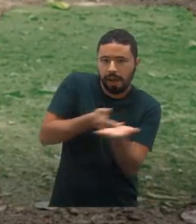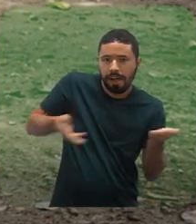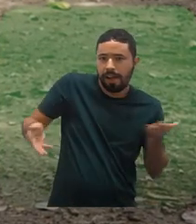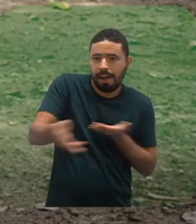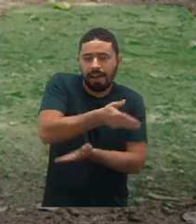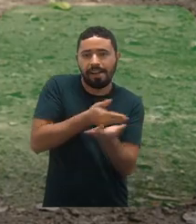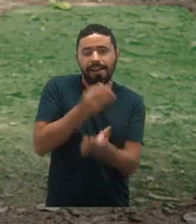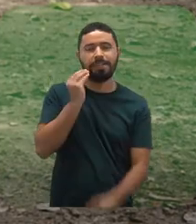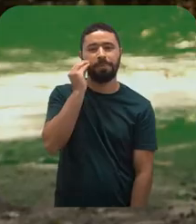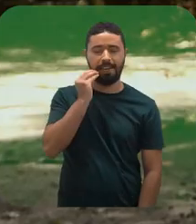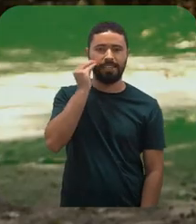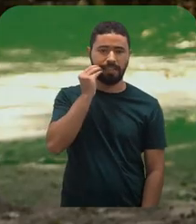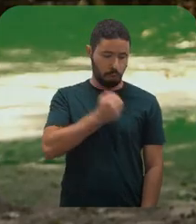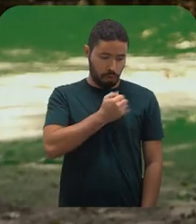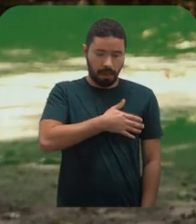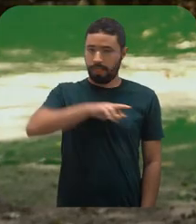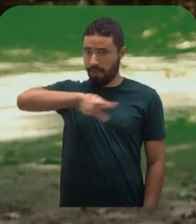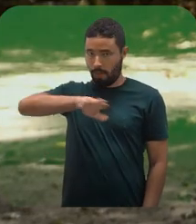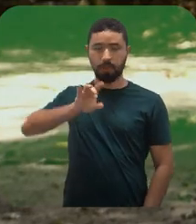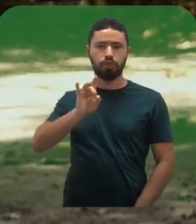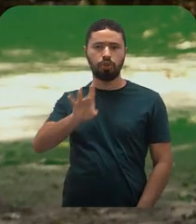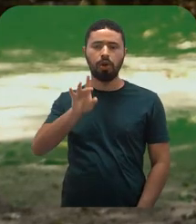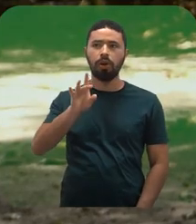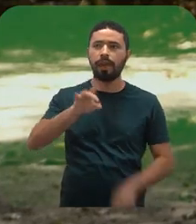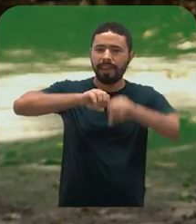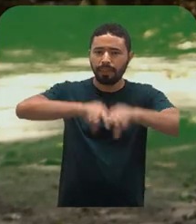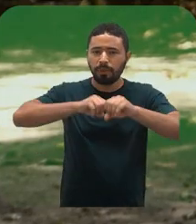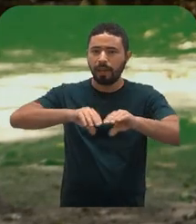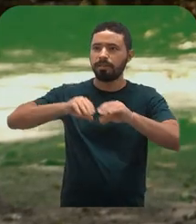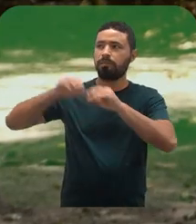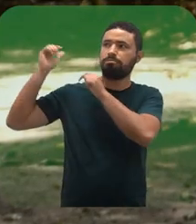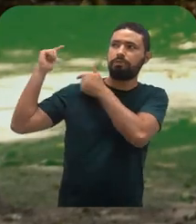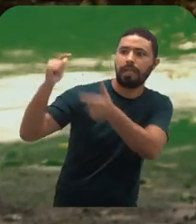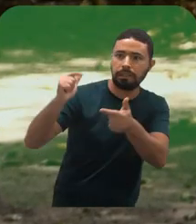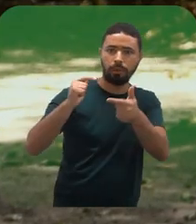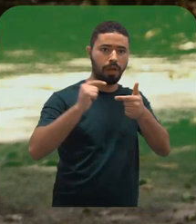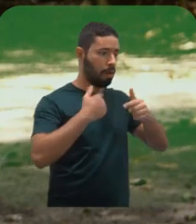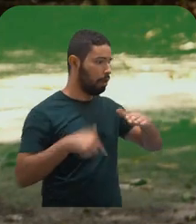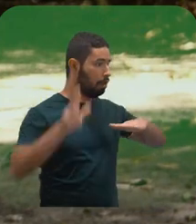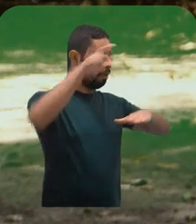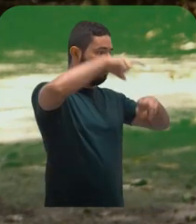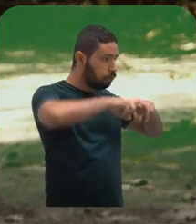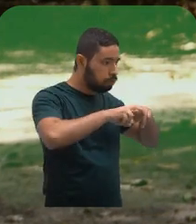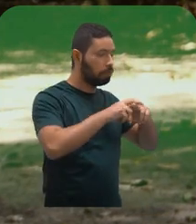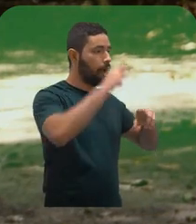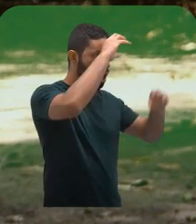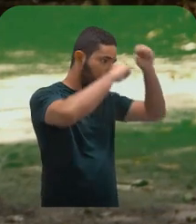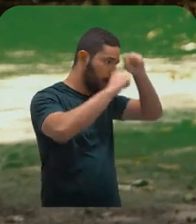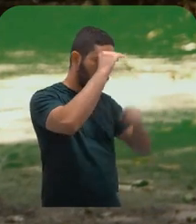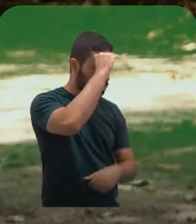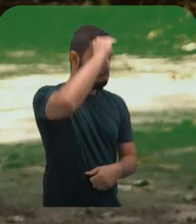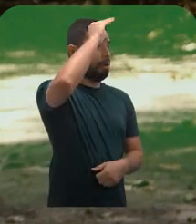essa troca de experiência. Porque o IFPE não só é educação escolástica, aquela educação que você chega